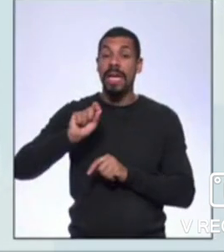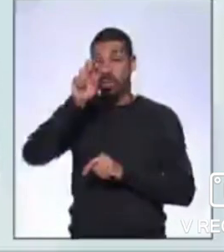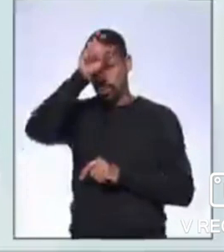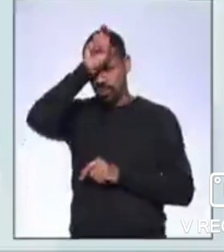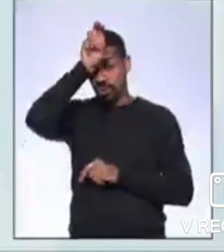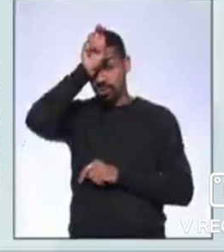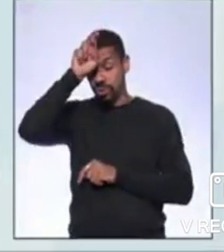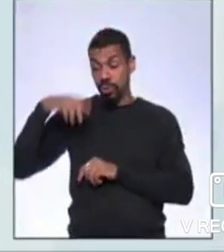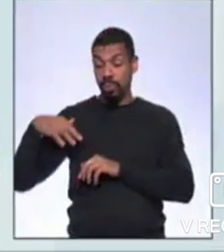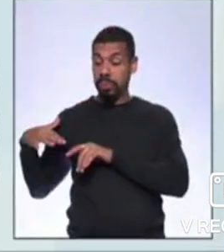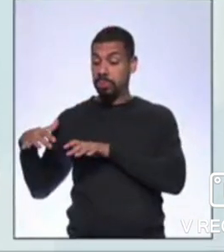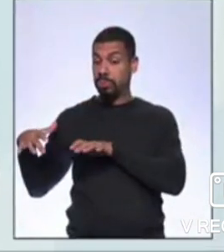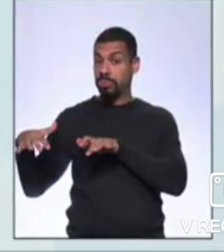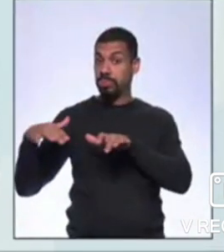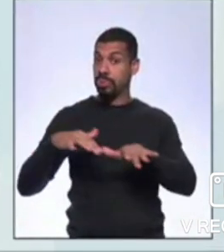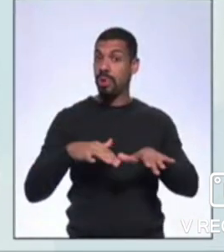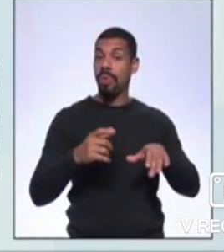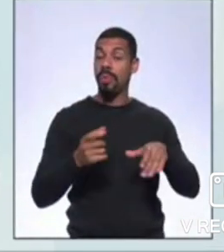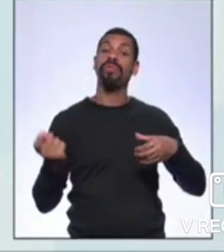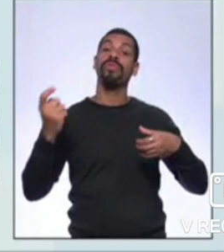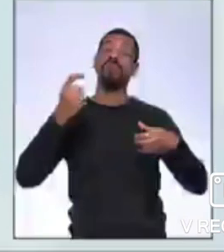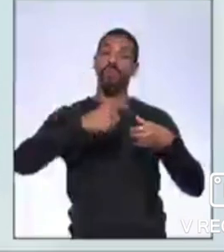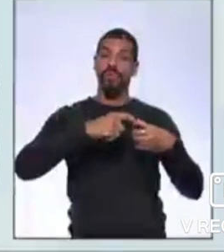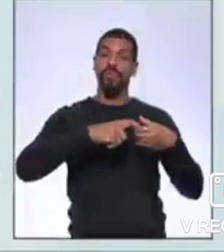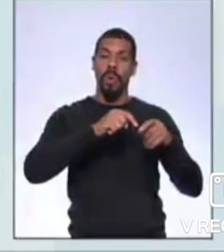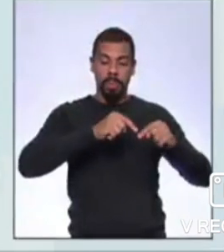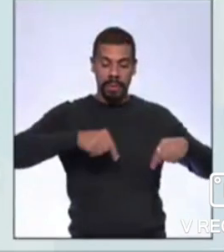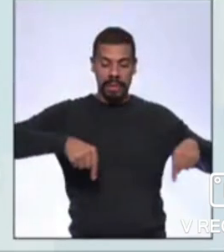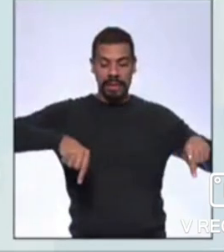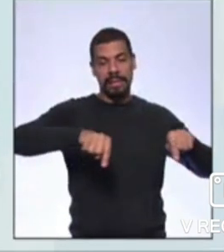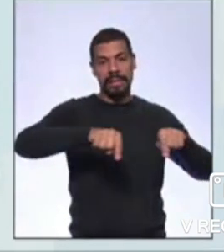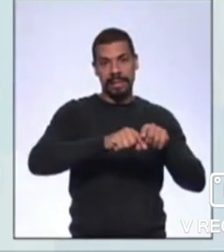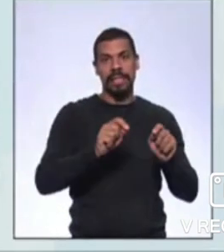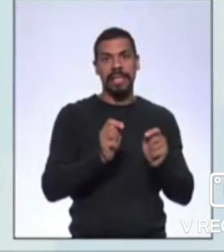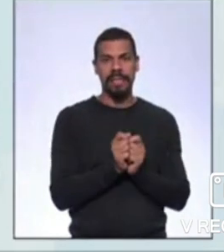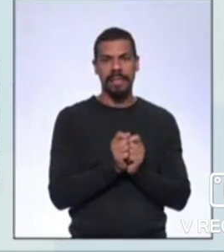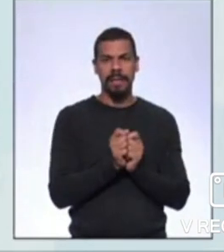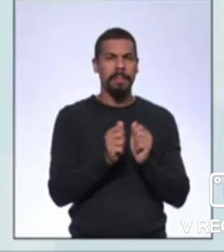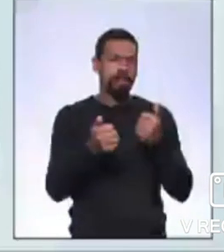vai os reconduzir de volta para a Terra Prometida, né, que fica